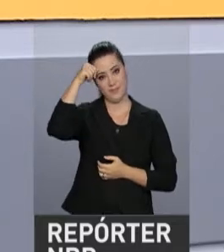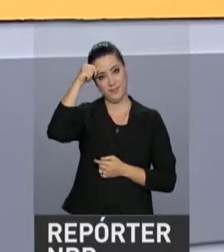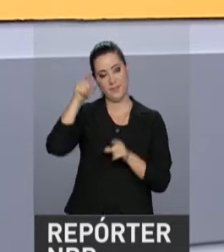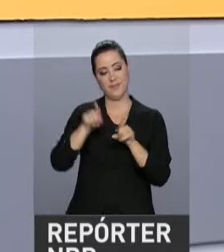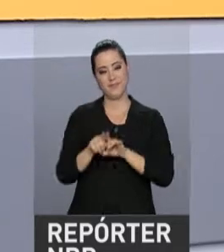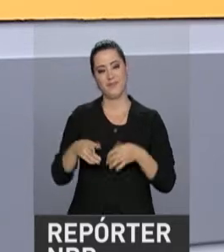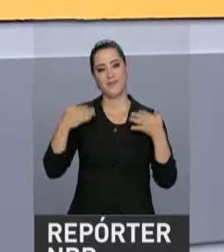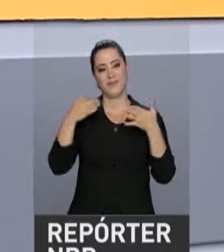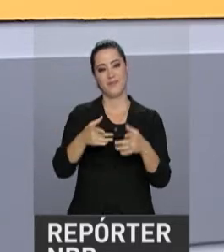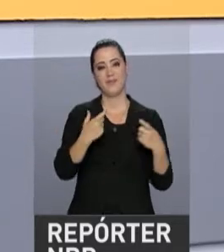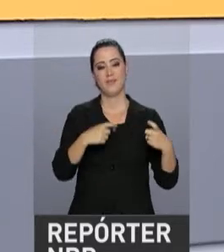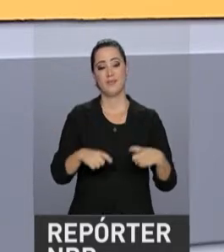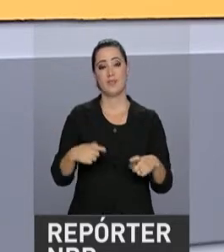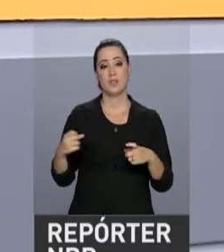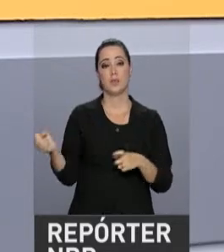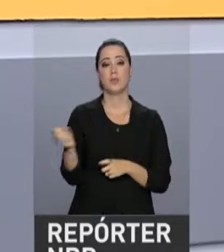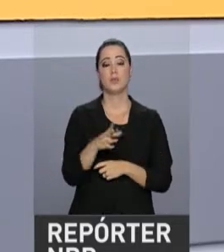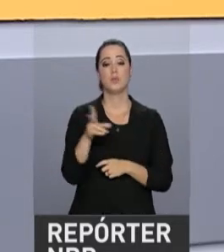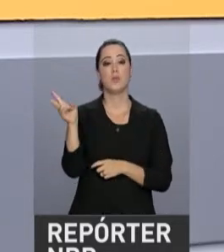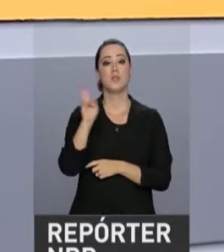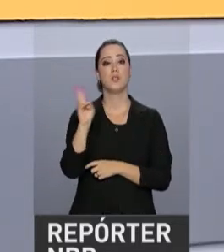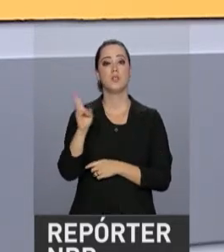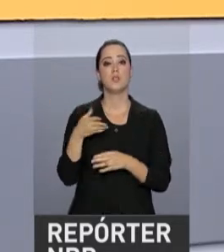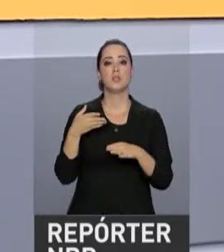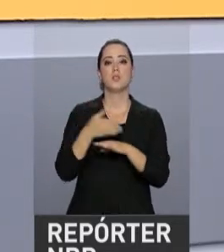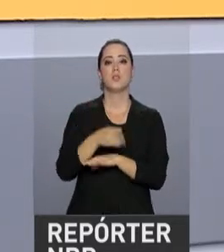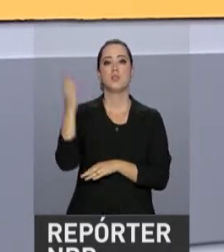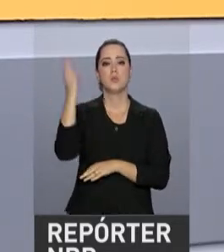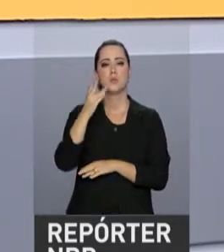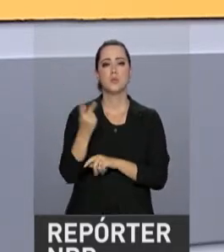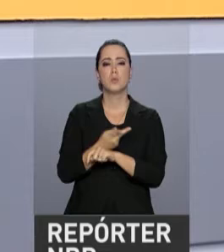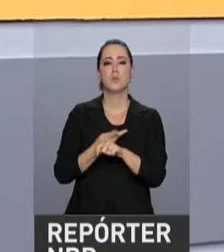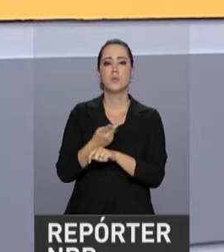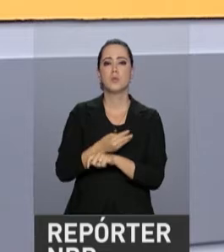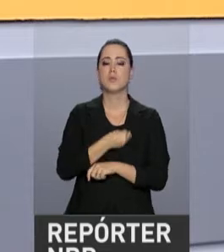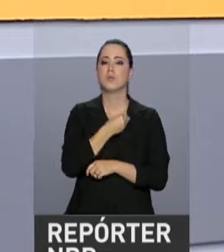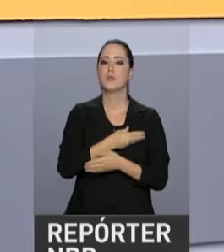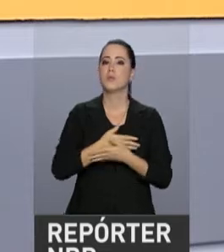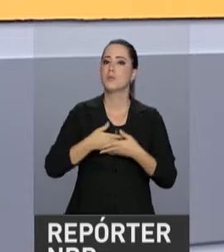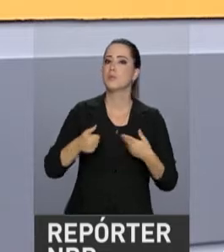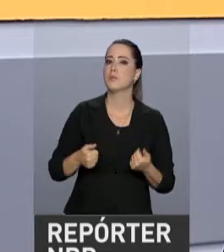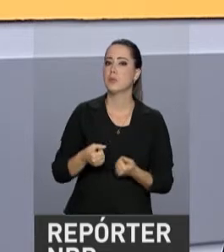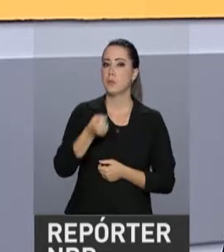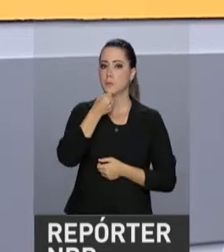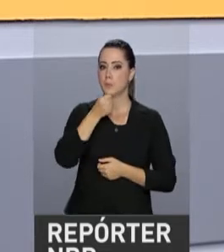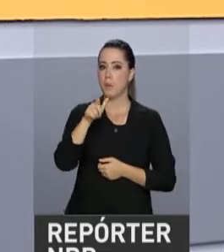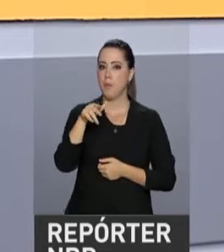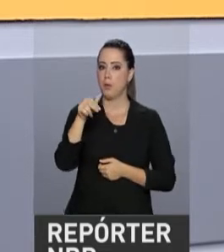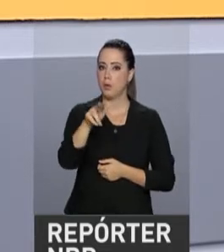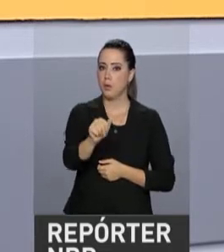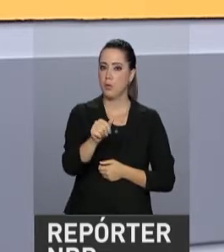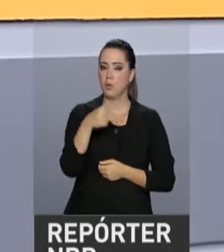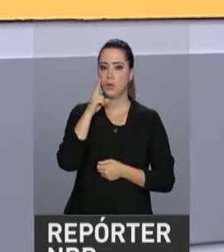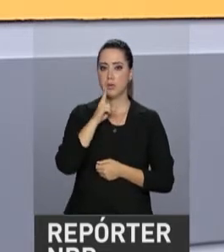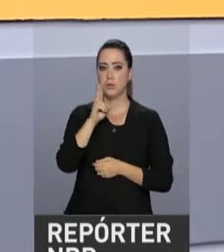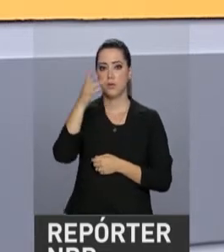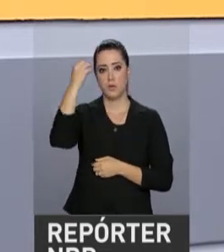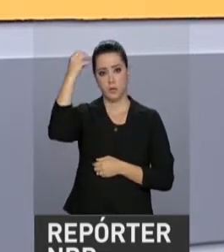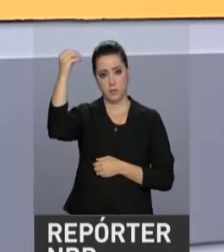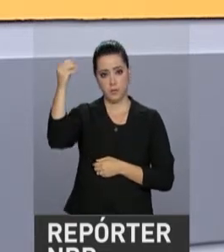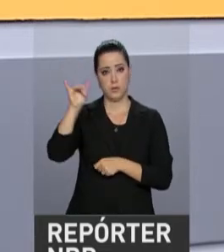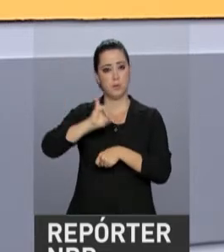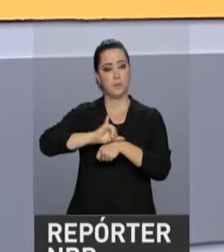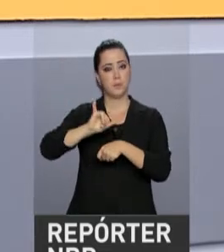vai ser um novo lar para venezuelanos que vieram para o brasil em busca de uma vida melhor a repórter luana cara e acompanhou a viagem de boa